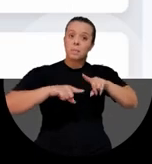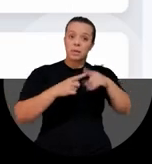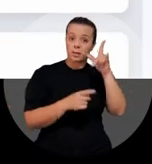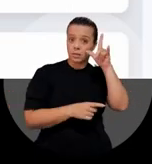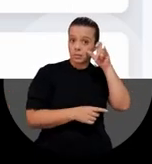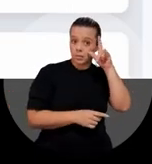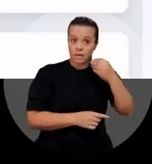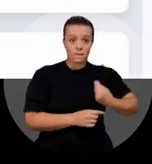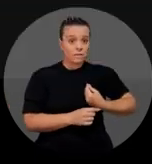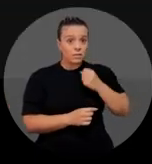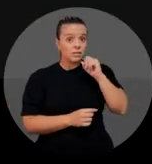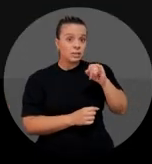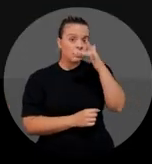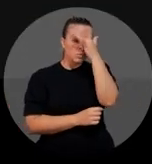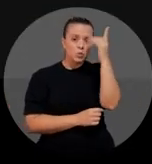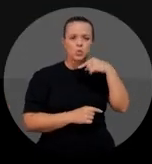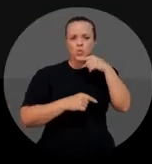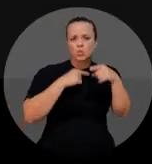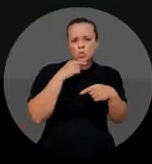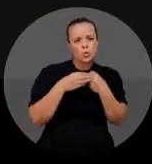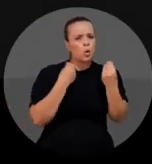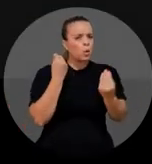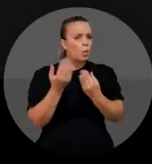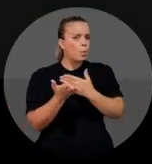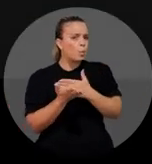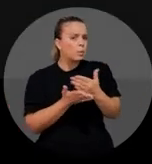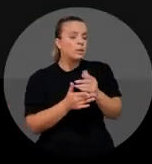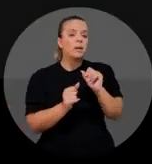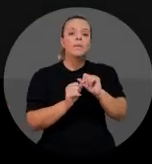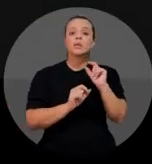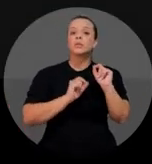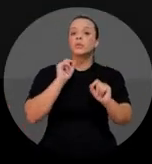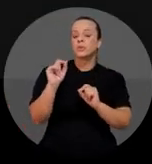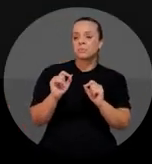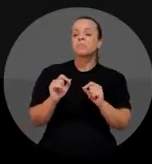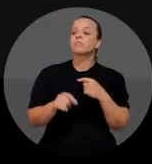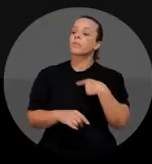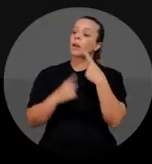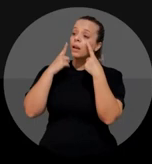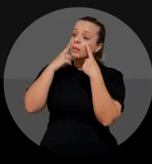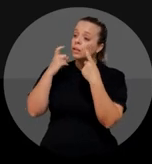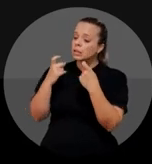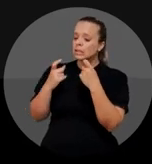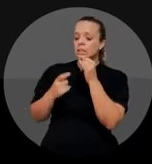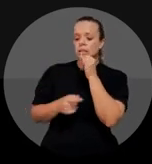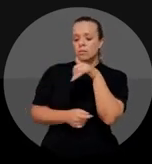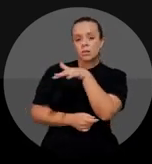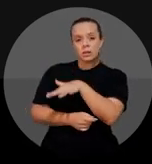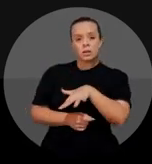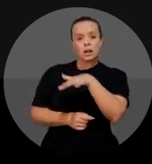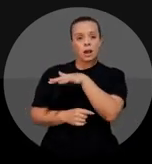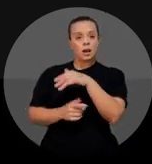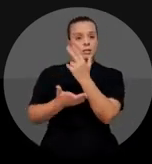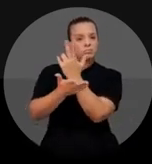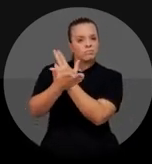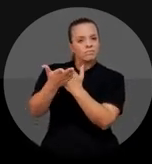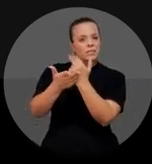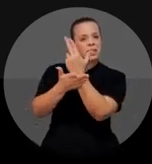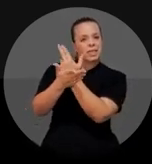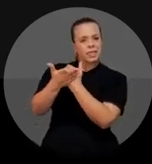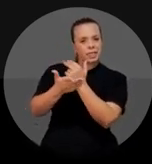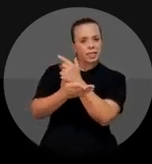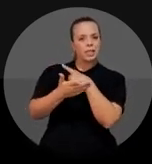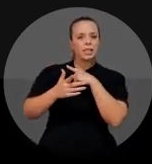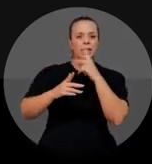tá sempre lá para quem tiver dúvida de como começar, do que fazer. É interessante como no mundo da criptoarte tem